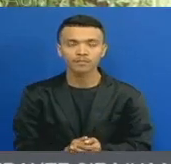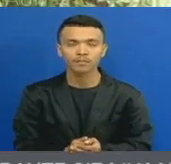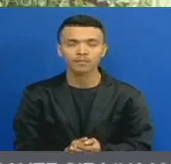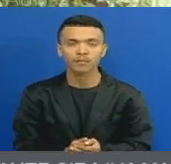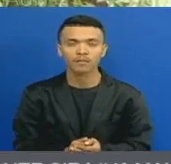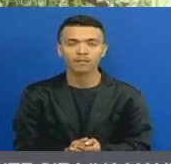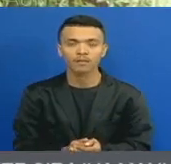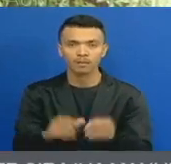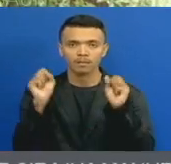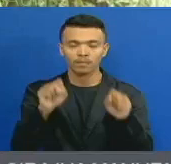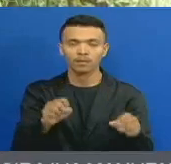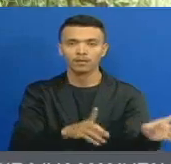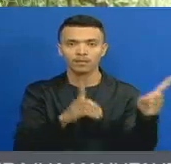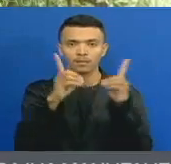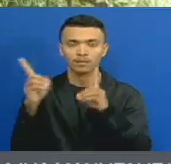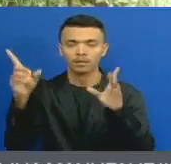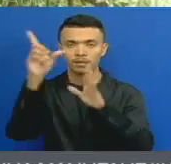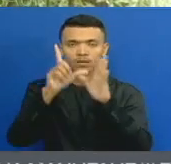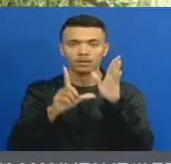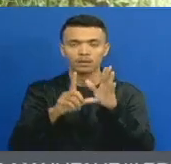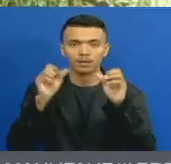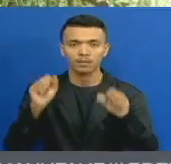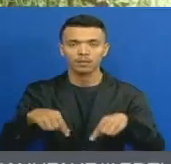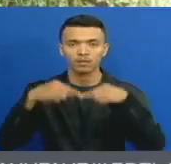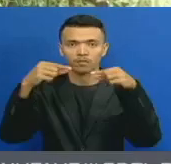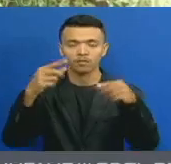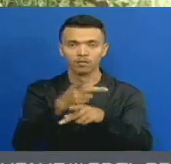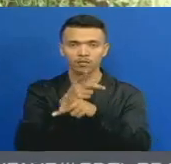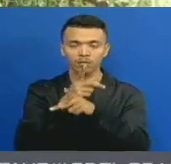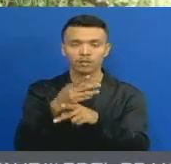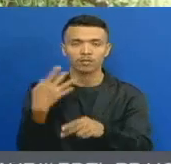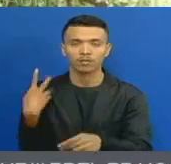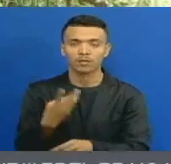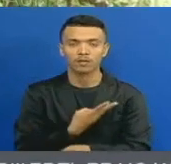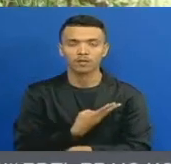e da Nerasic, ele cria uma lei na BEMAC, ele foi protege para a minha